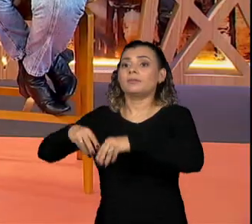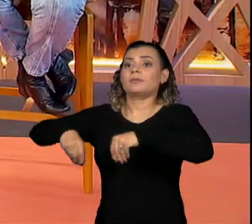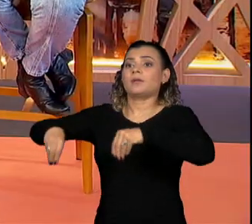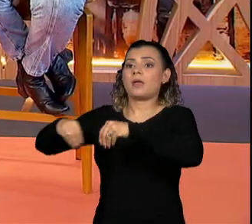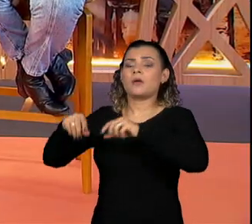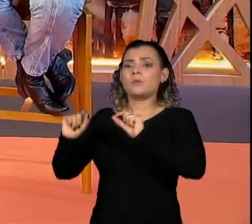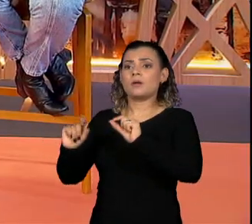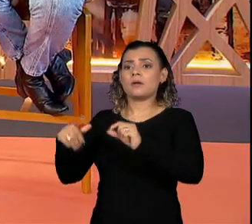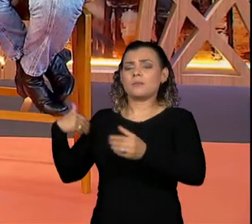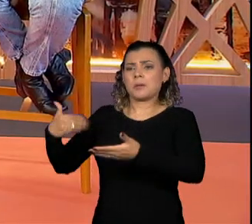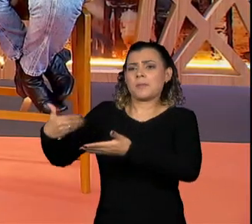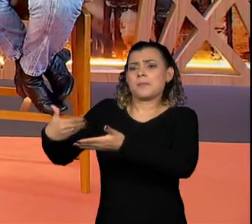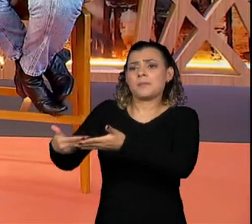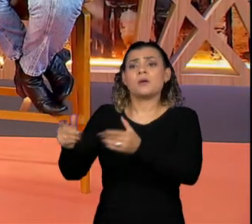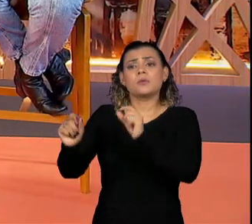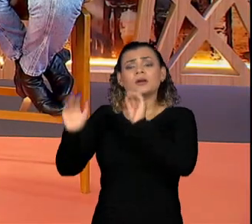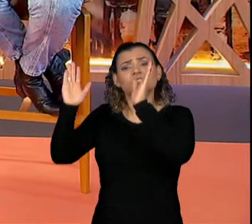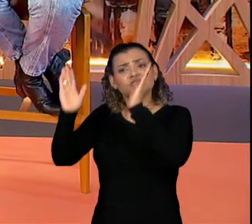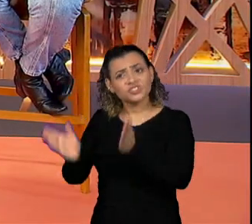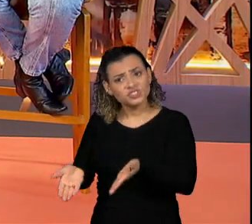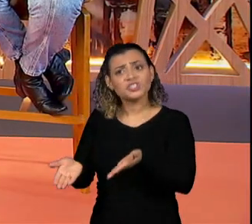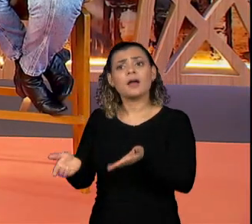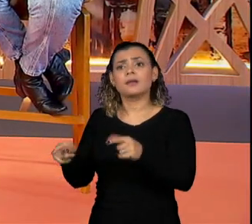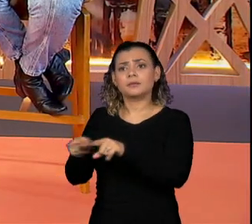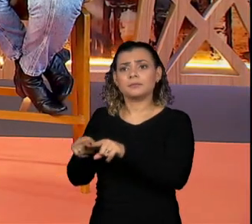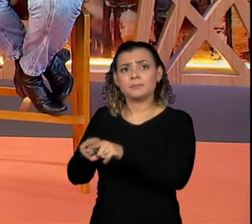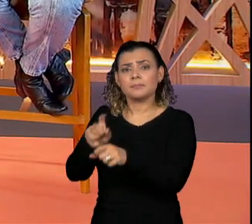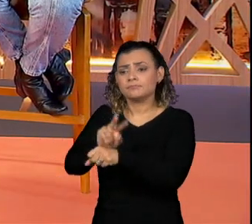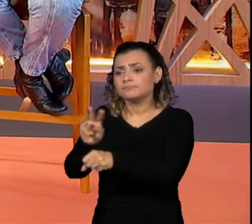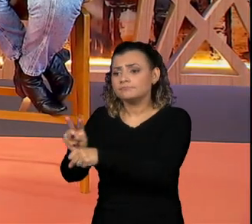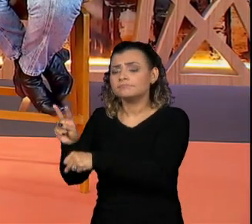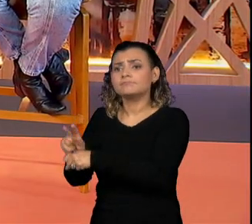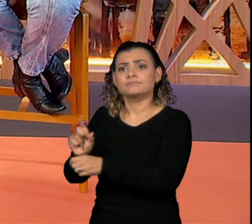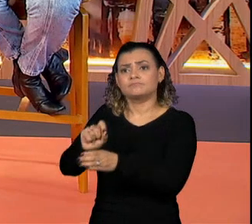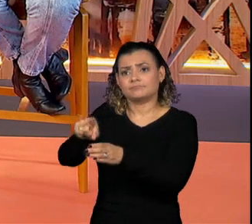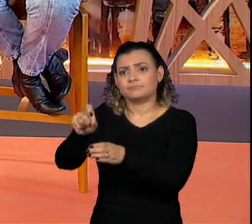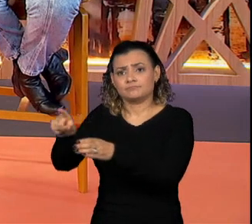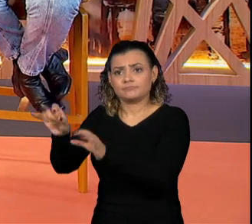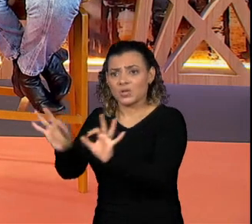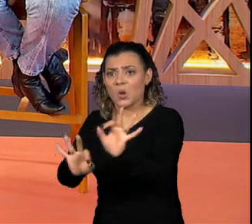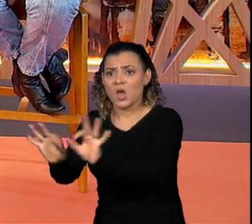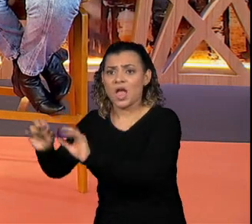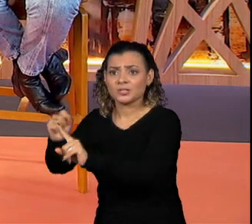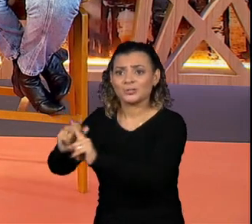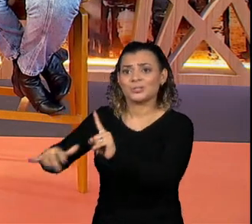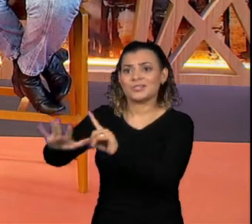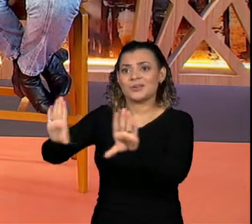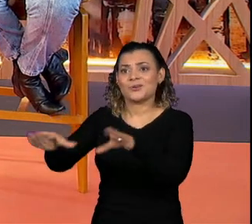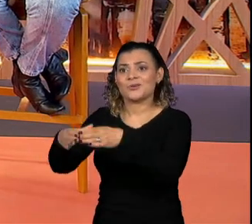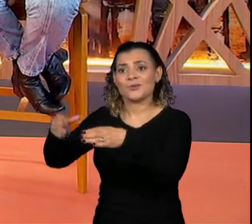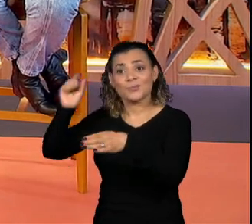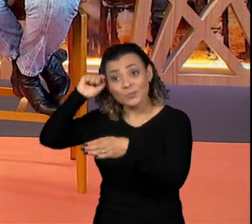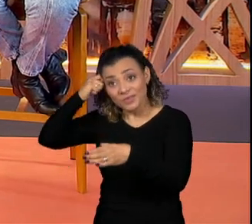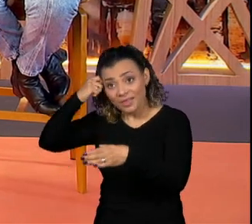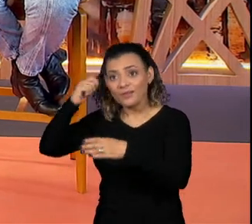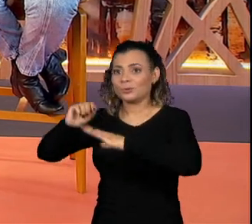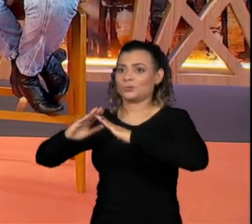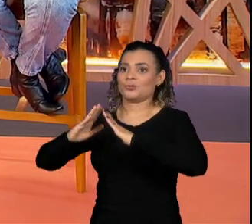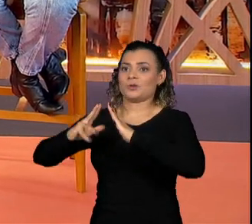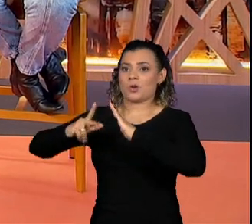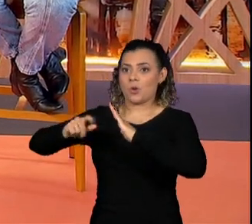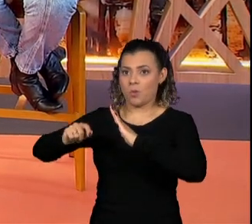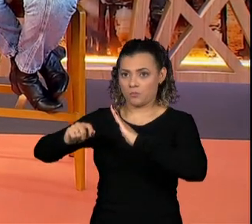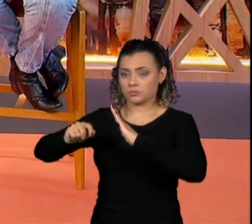são historicamente ocupadas, cultivadas, cuidadas e organizadas socialmente por comunidades quilombolas do país.